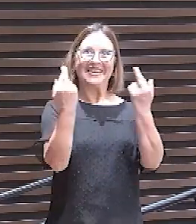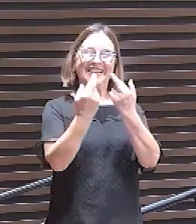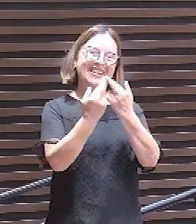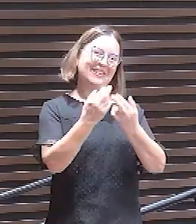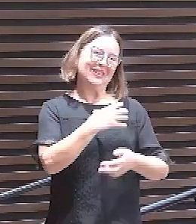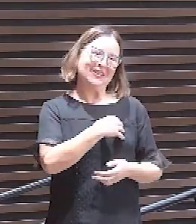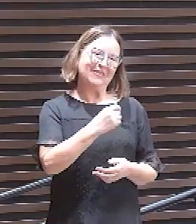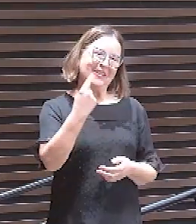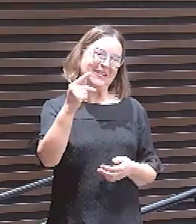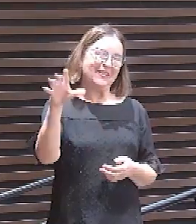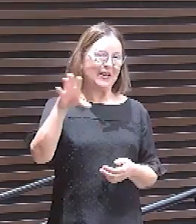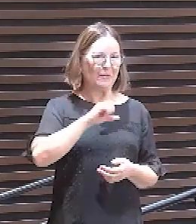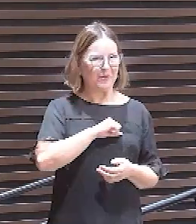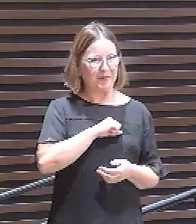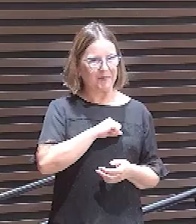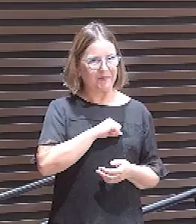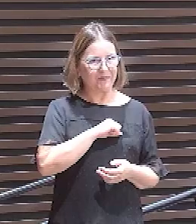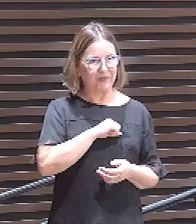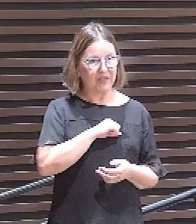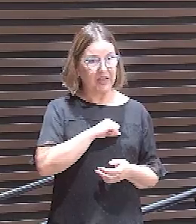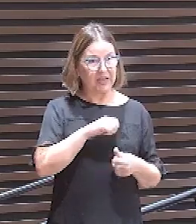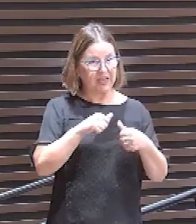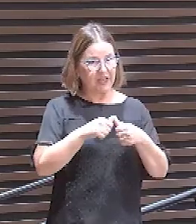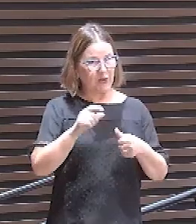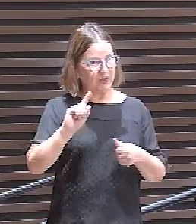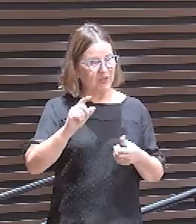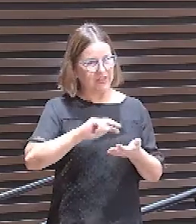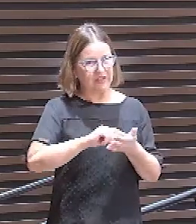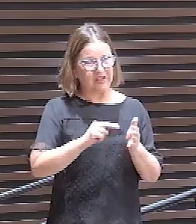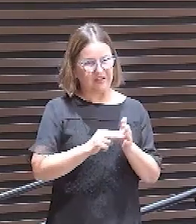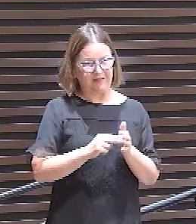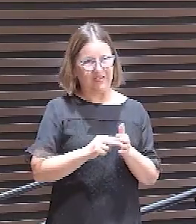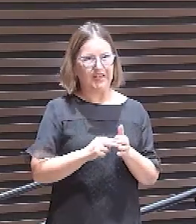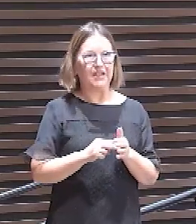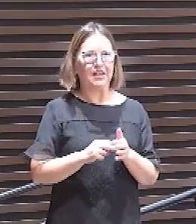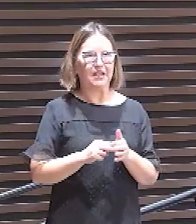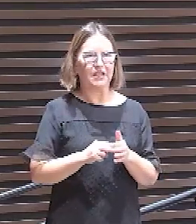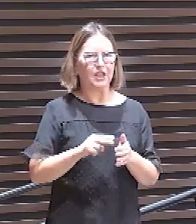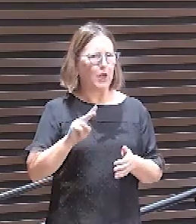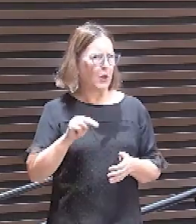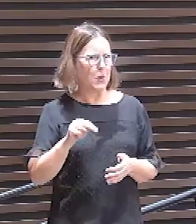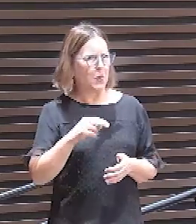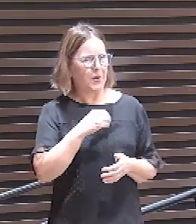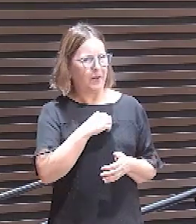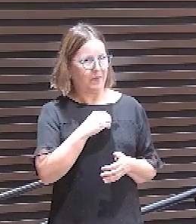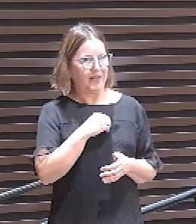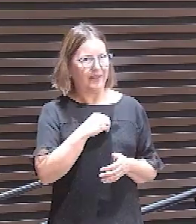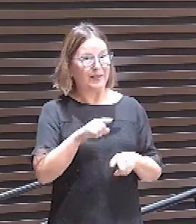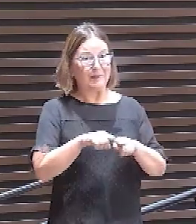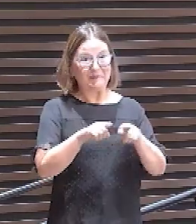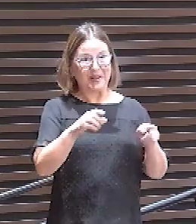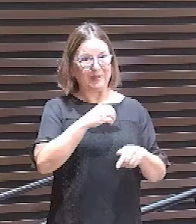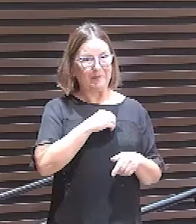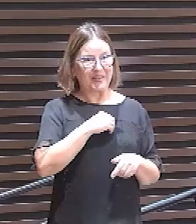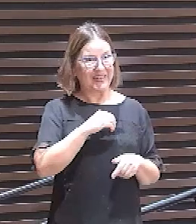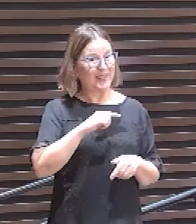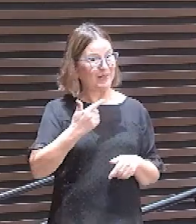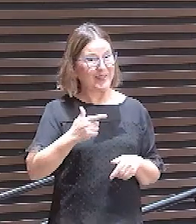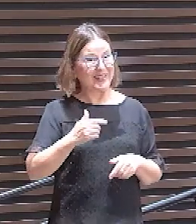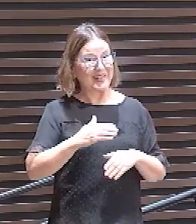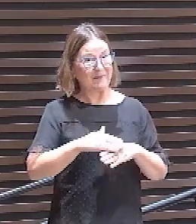Isso não significa impecabilidade, mas que o pecado não terá mais domínio sobre o